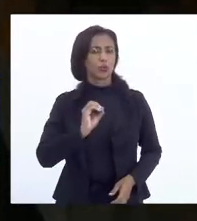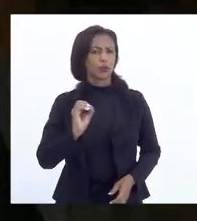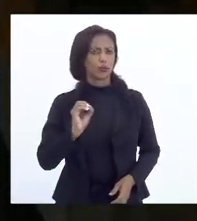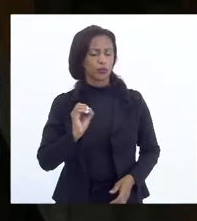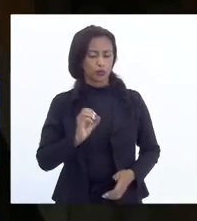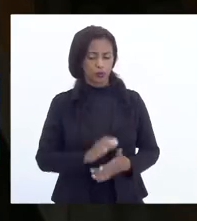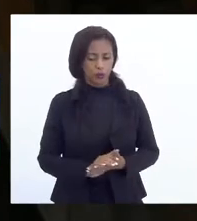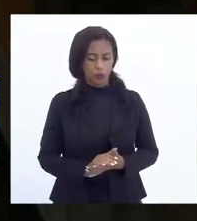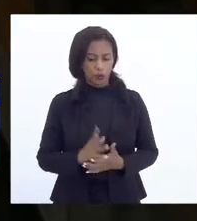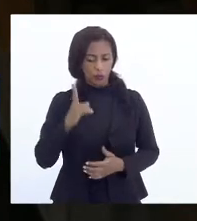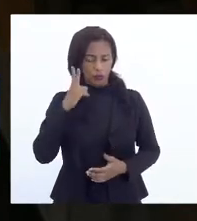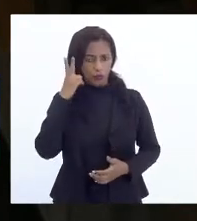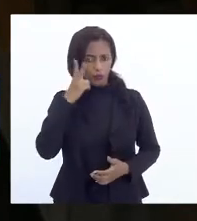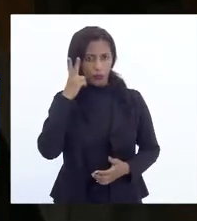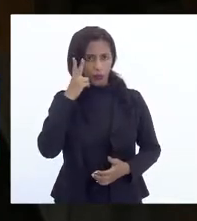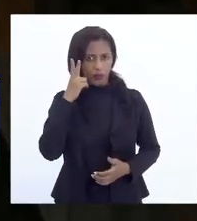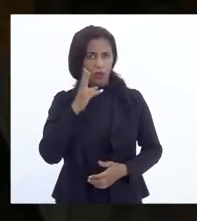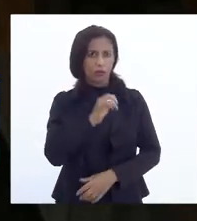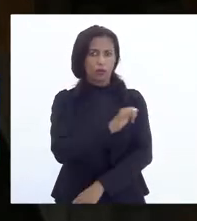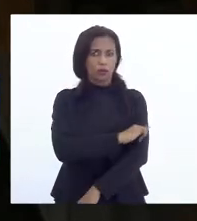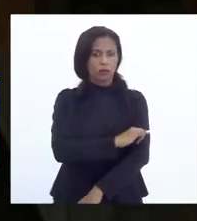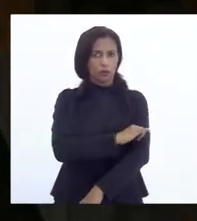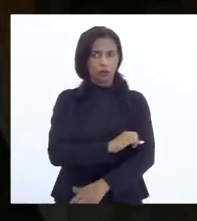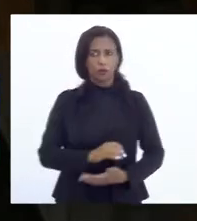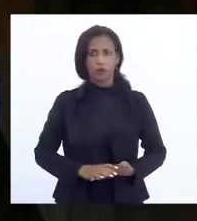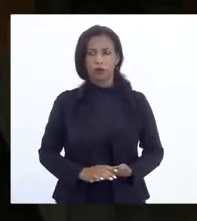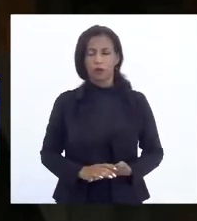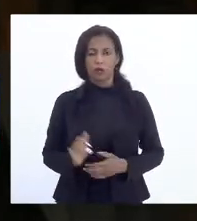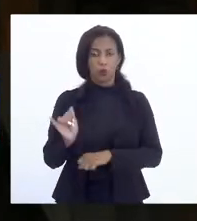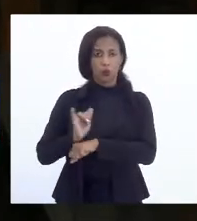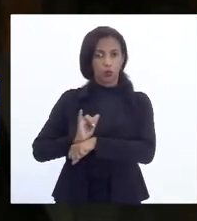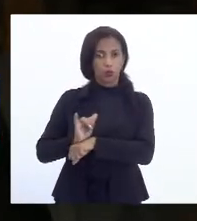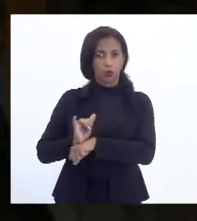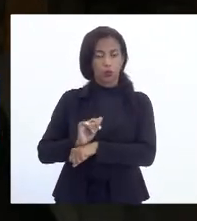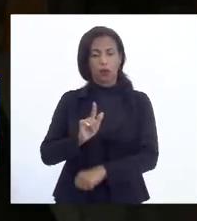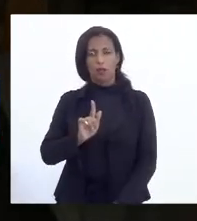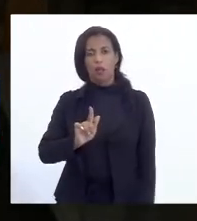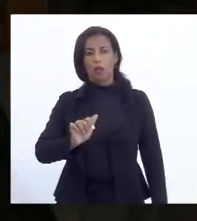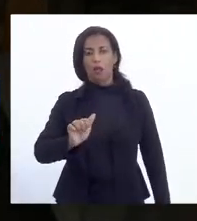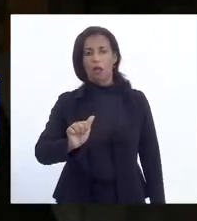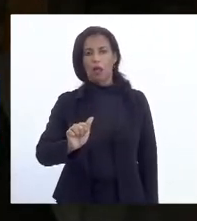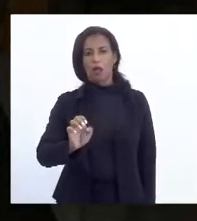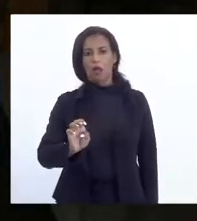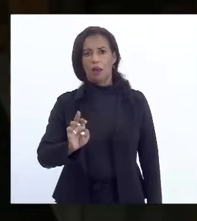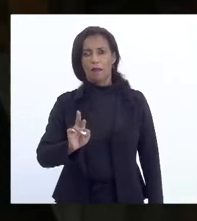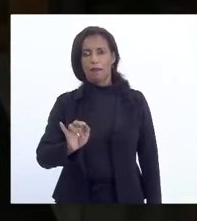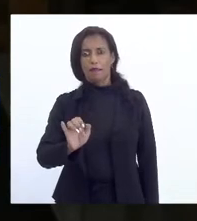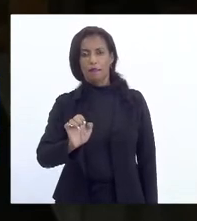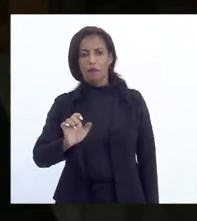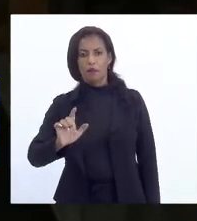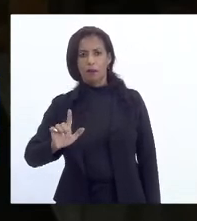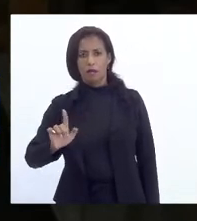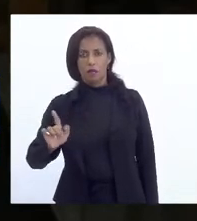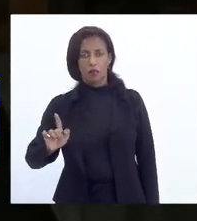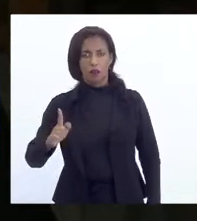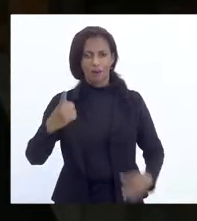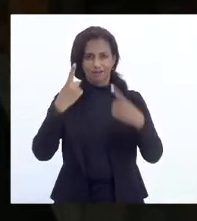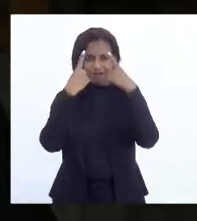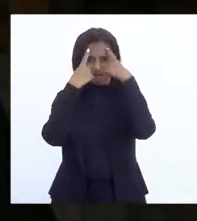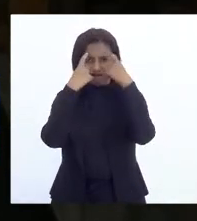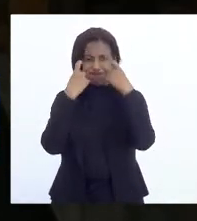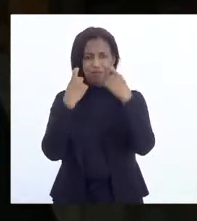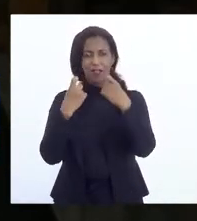o vereador da cidade do Rio de Janeiro e youtuber Gabriel Monteiro praticou uma